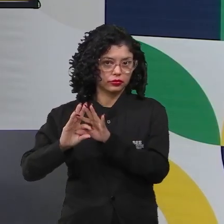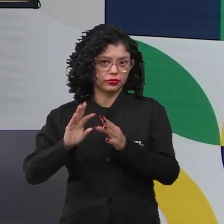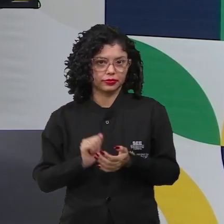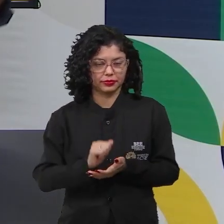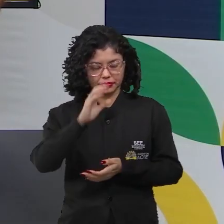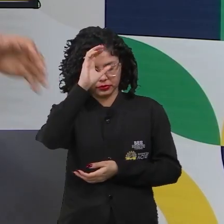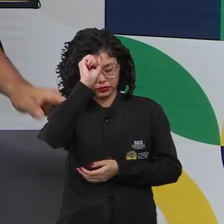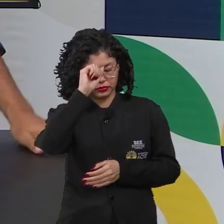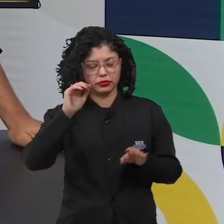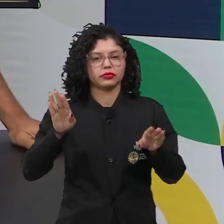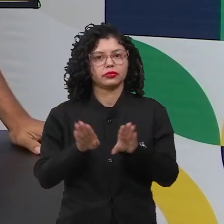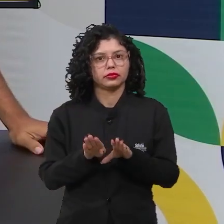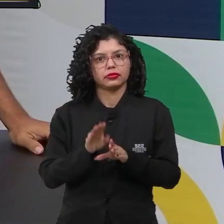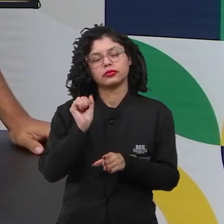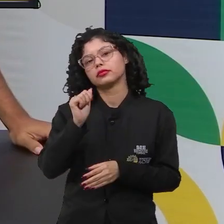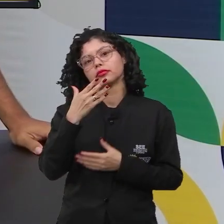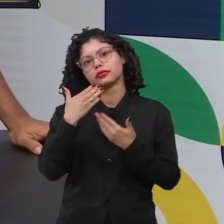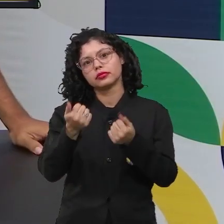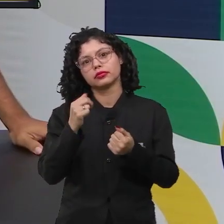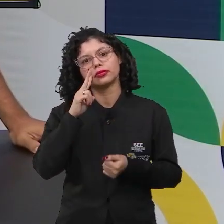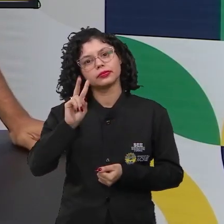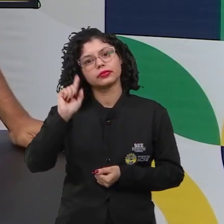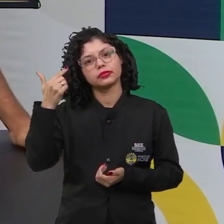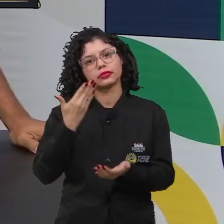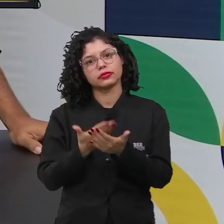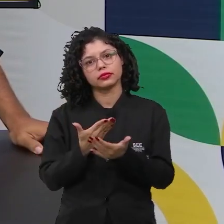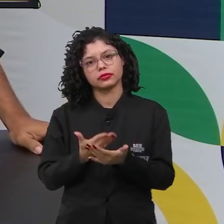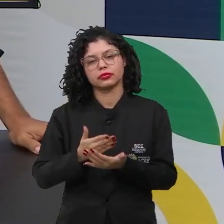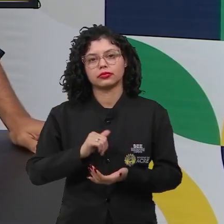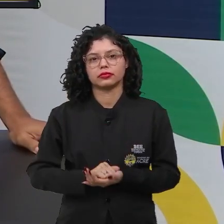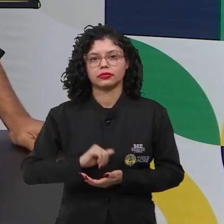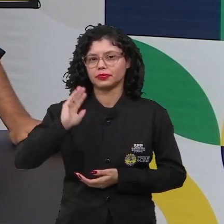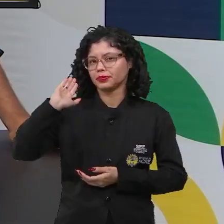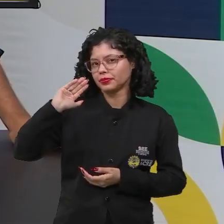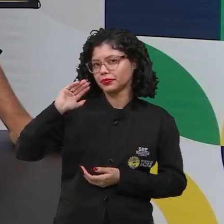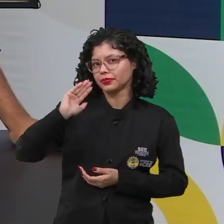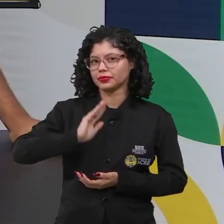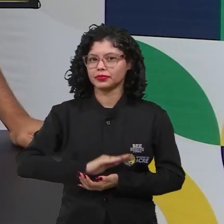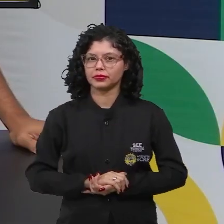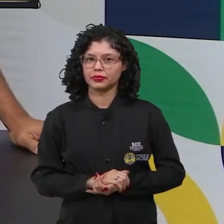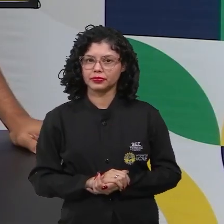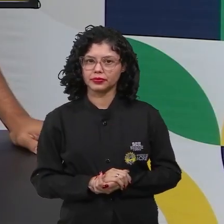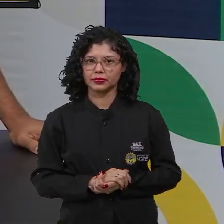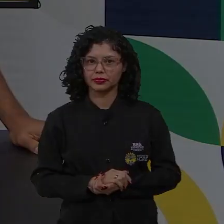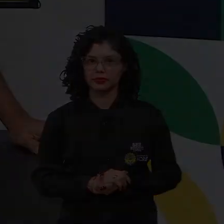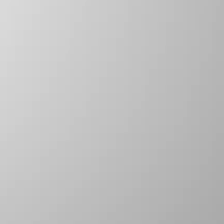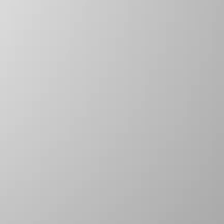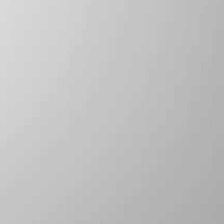aprendizado e desenvolvimento. Beleza? Nos vemos em uma próxima oportunidade e até mais. Tchau, tchau!